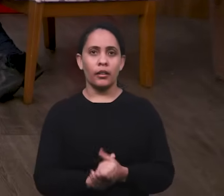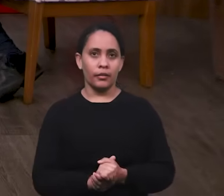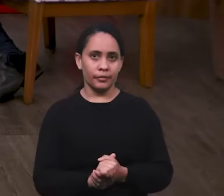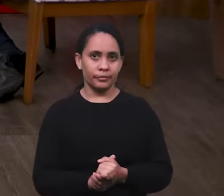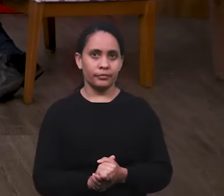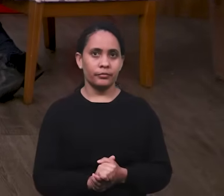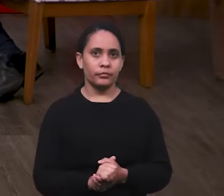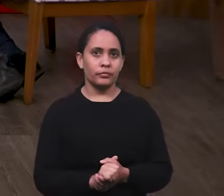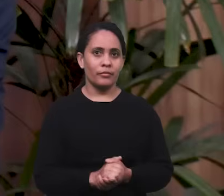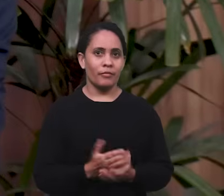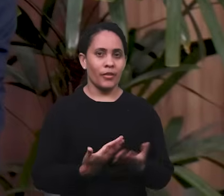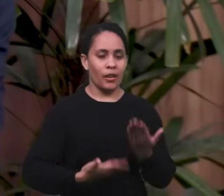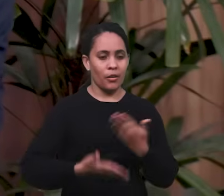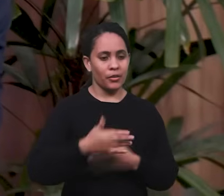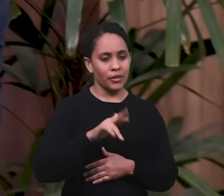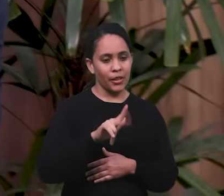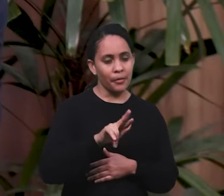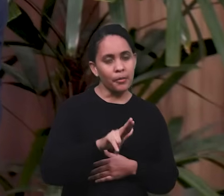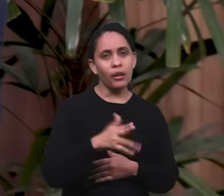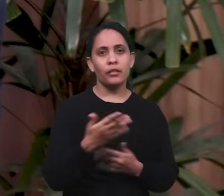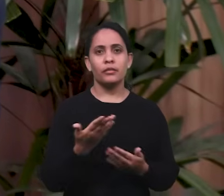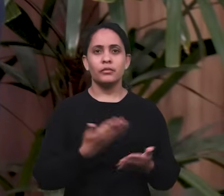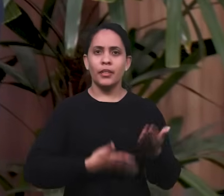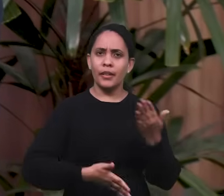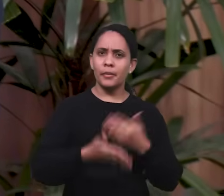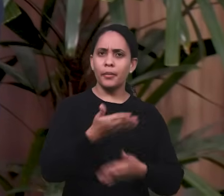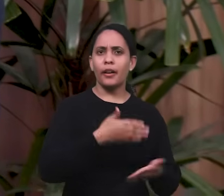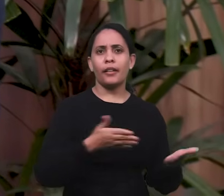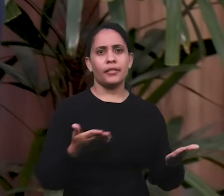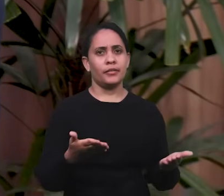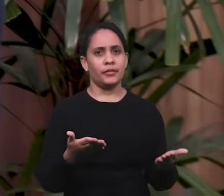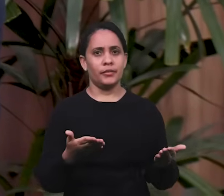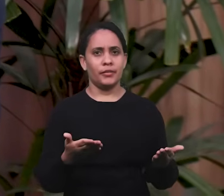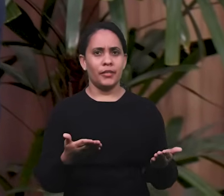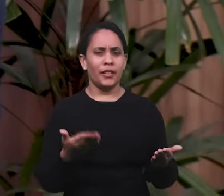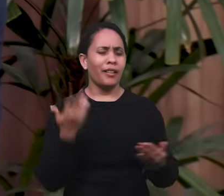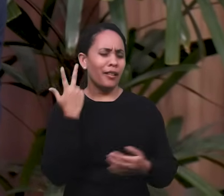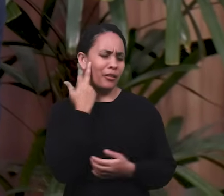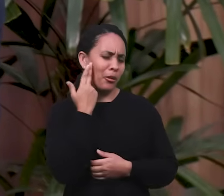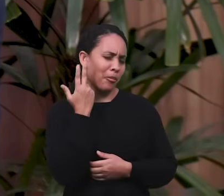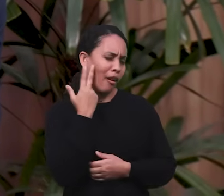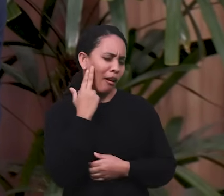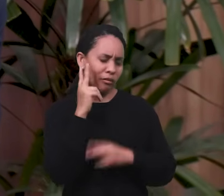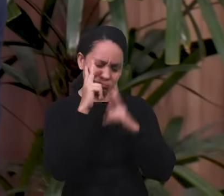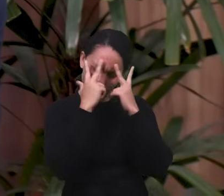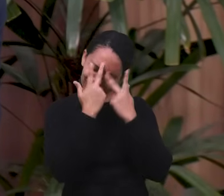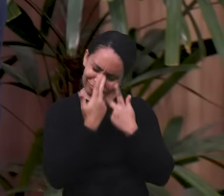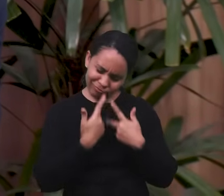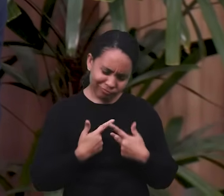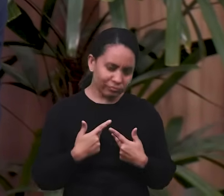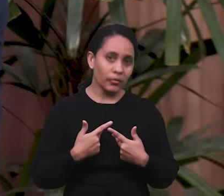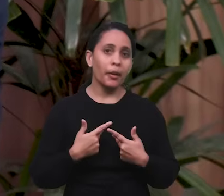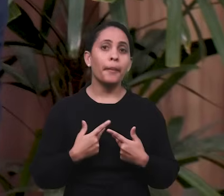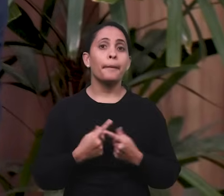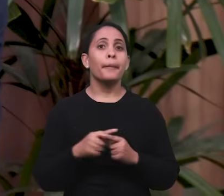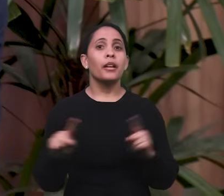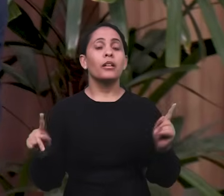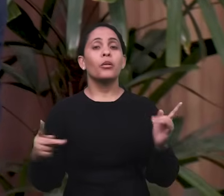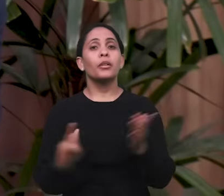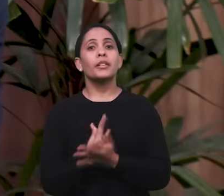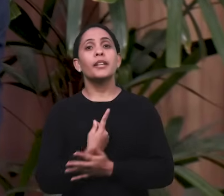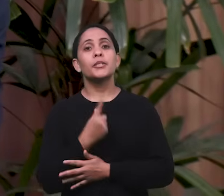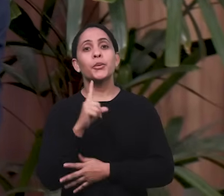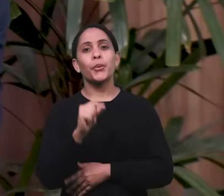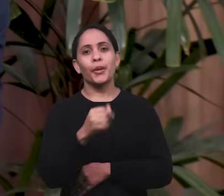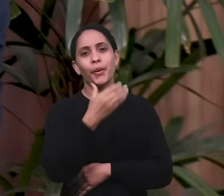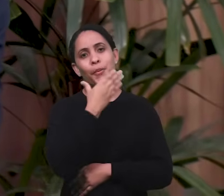é? Então, isso entre irmãos faz parte da natureza humana. Eu acho que isso acontece,